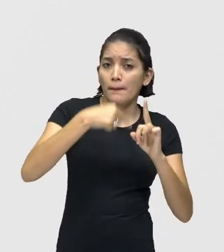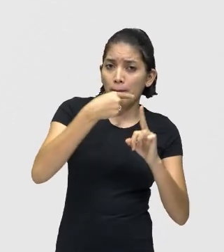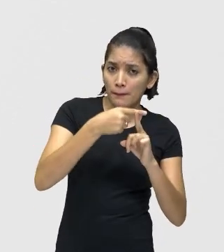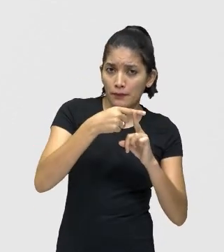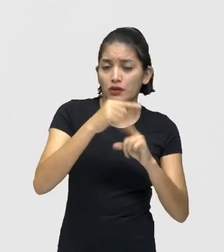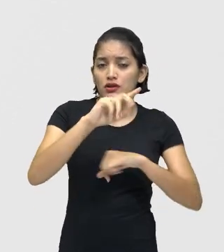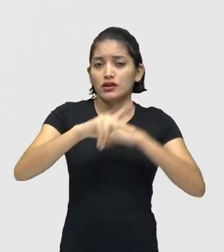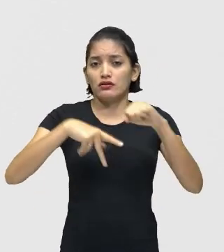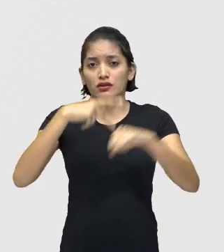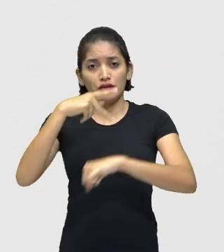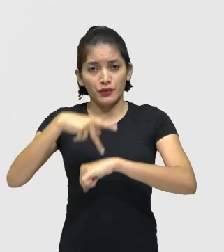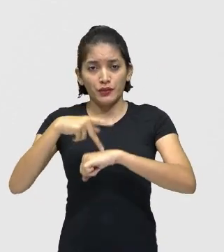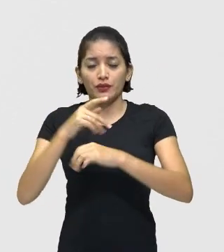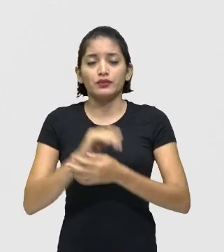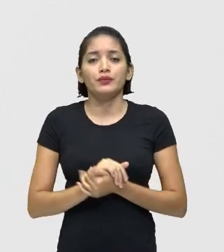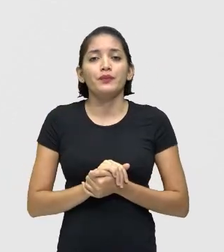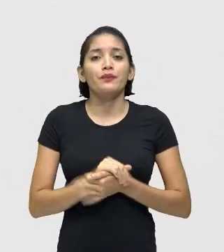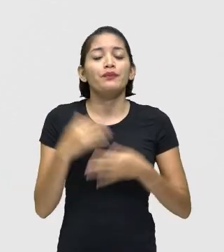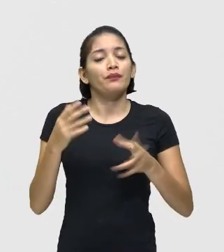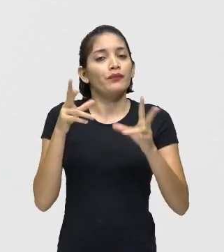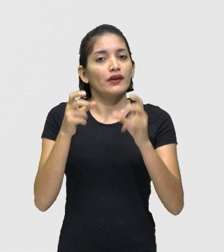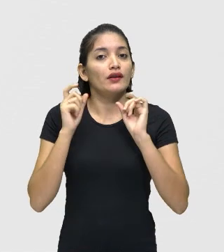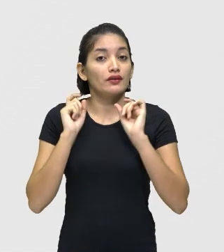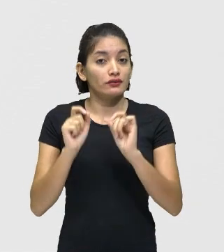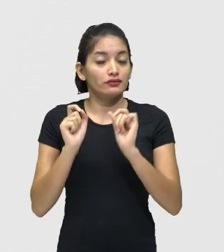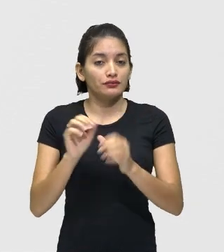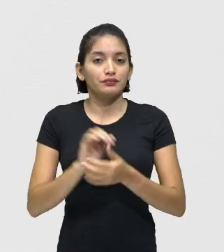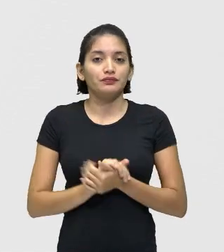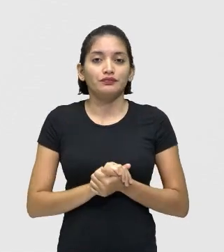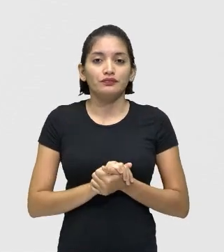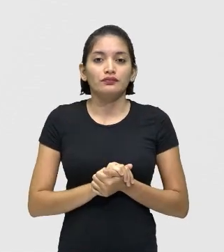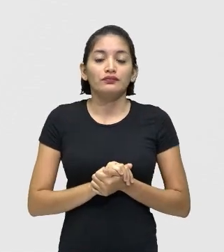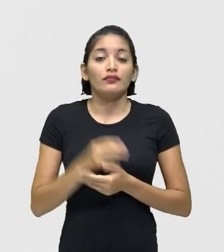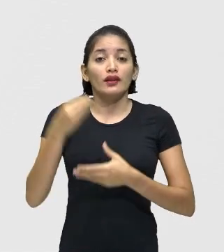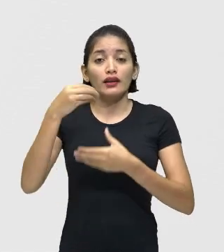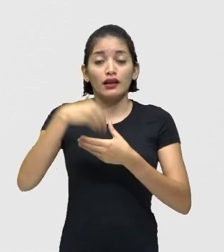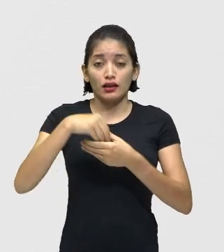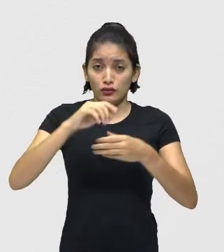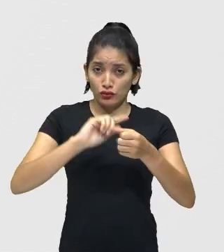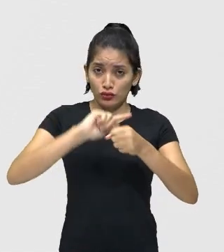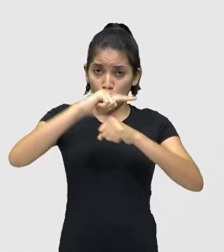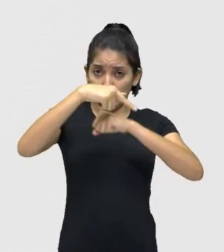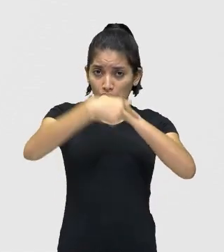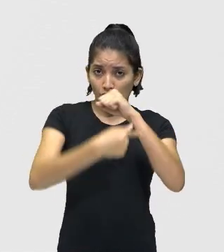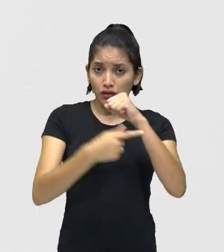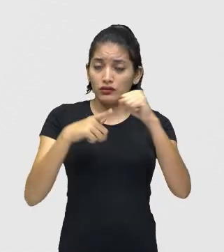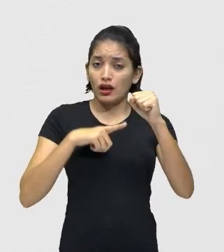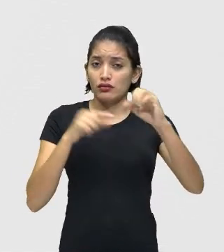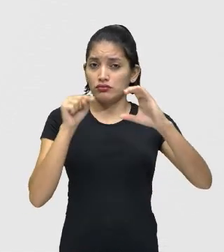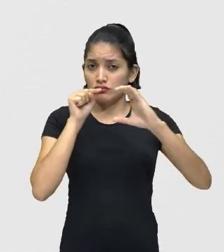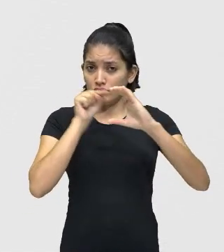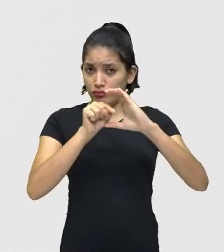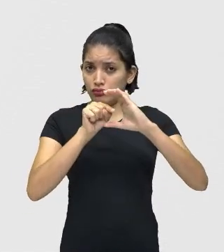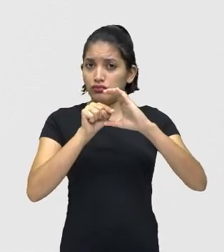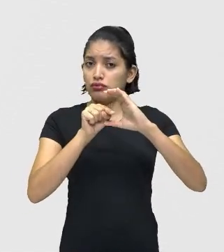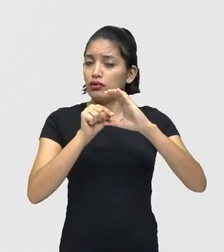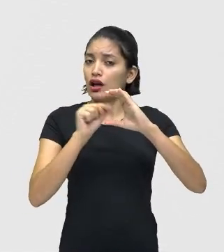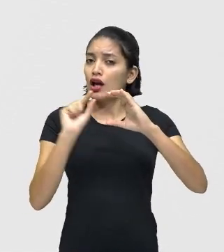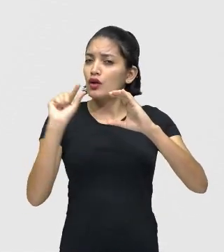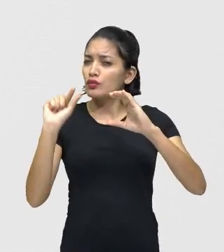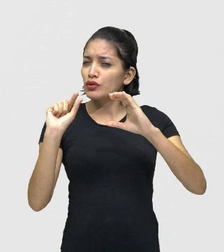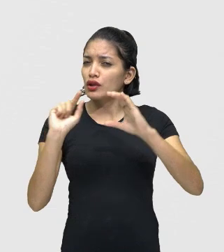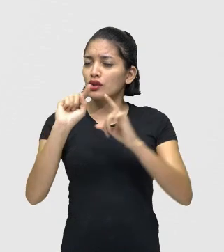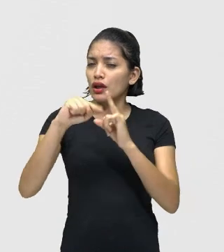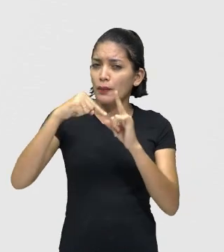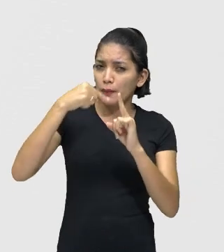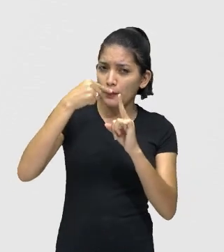prótons. Então, a gente vai observar que a estrutura de um átomo ele é composto por um núcleo com partículas que são os